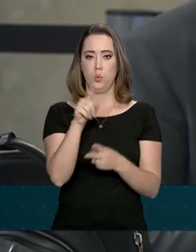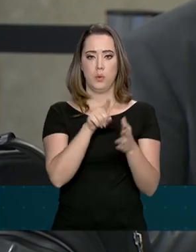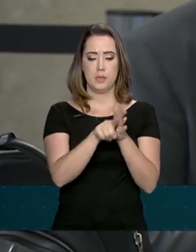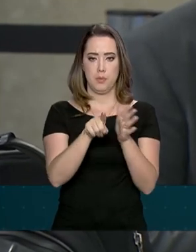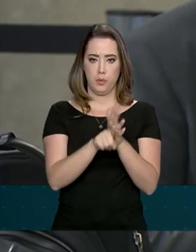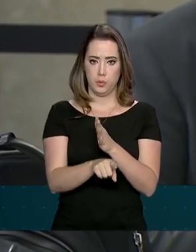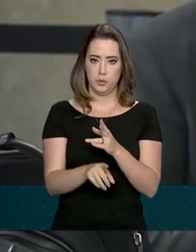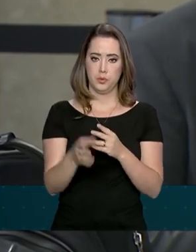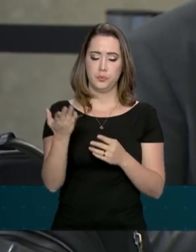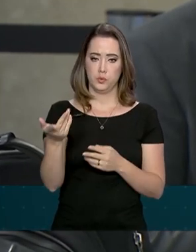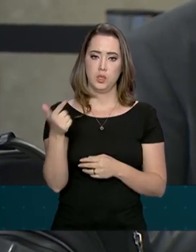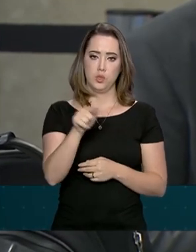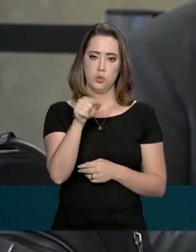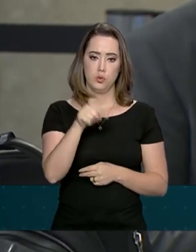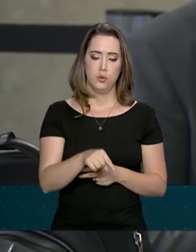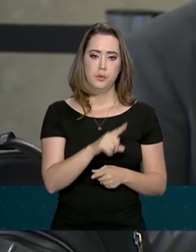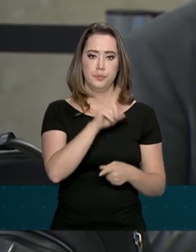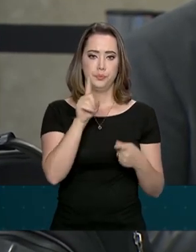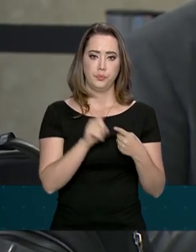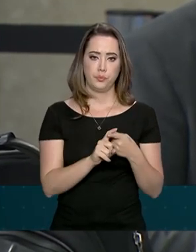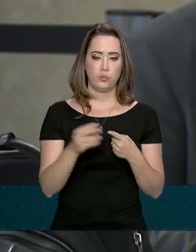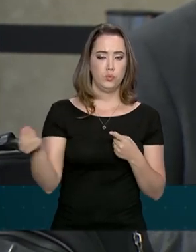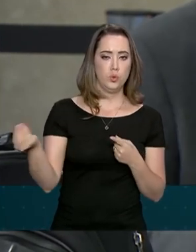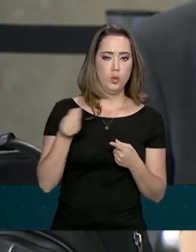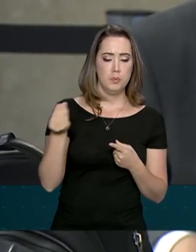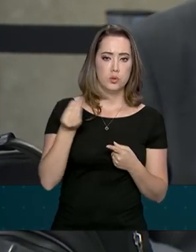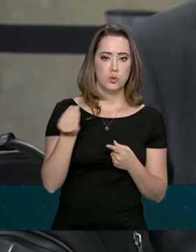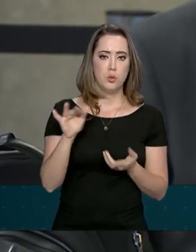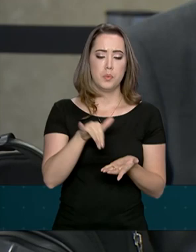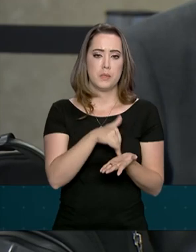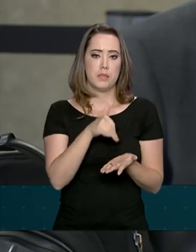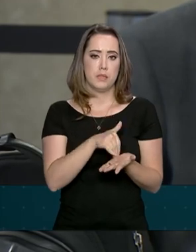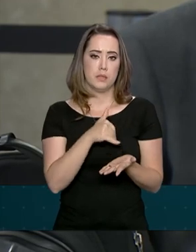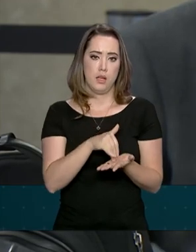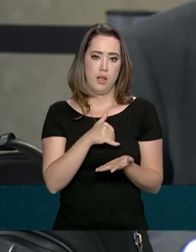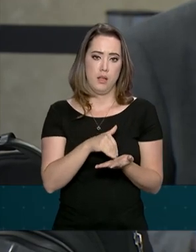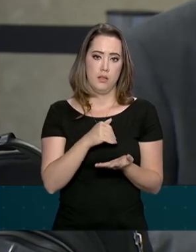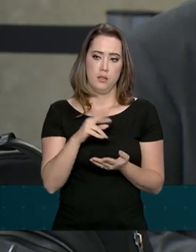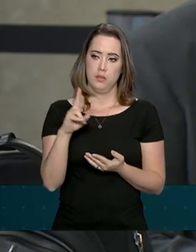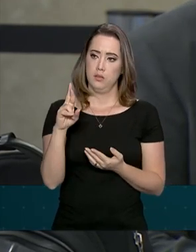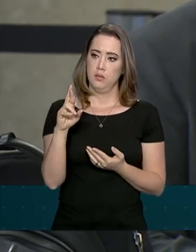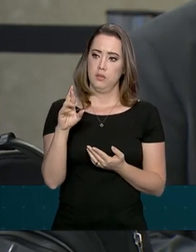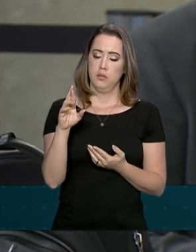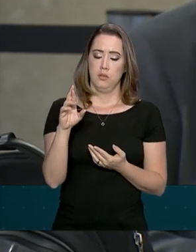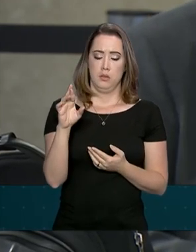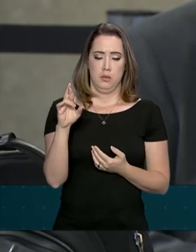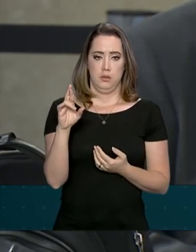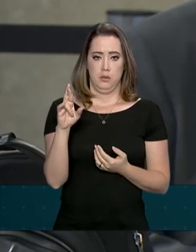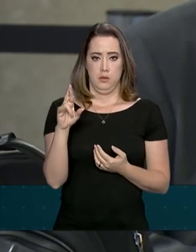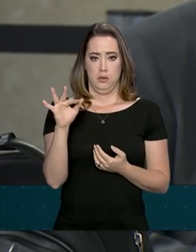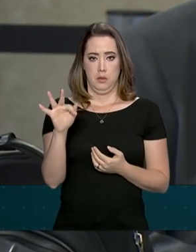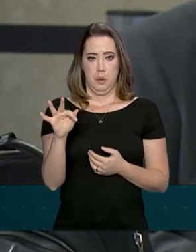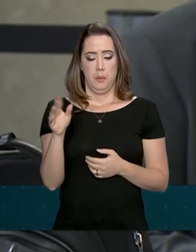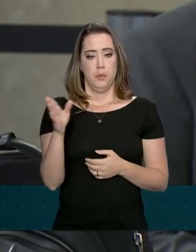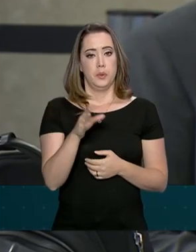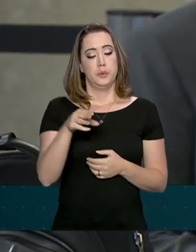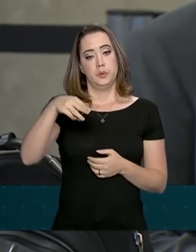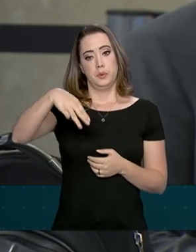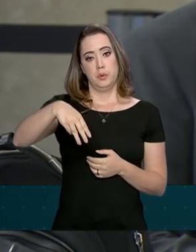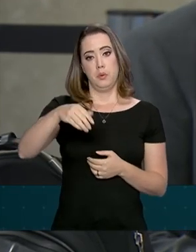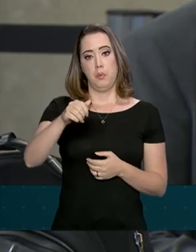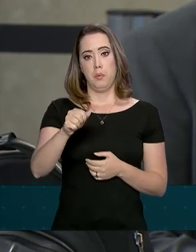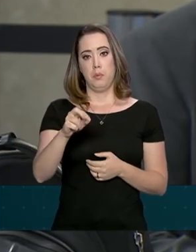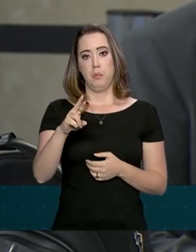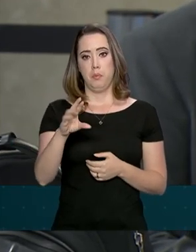uma é com relação à situação do do secretário da receita marcos inteira o presidente está satisfeito